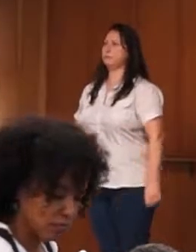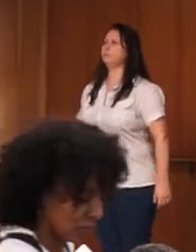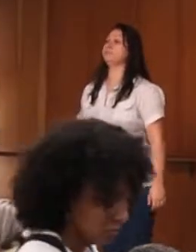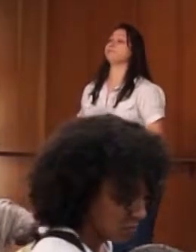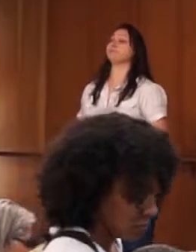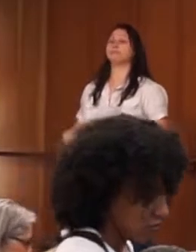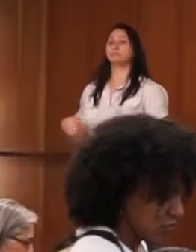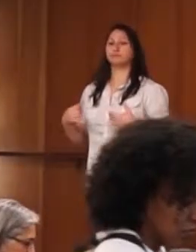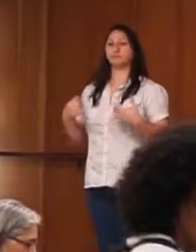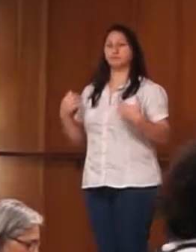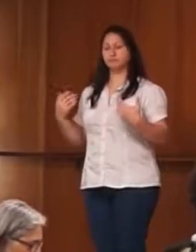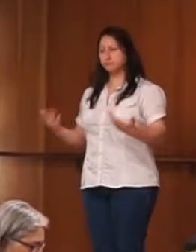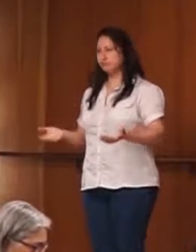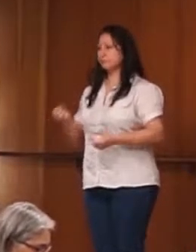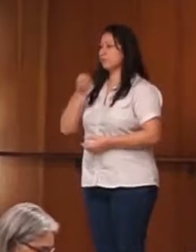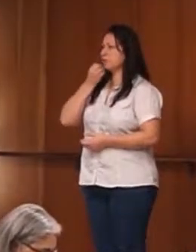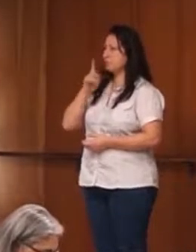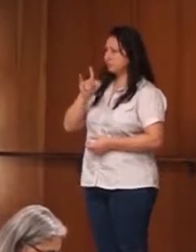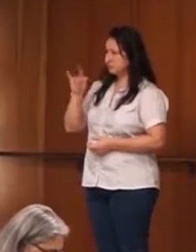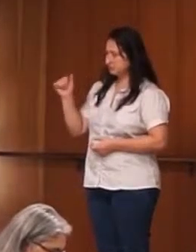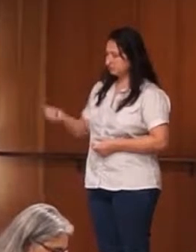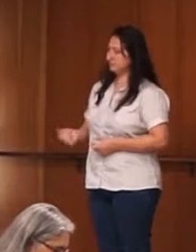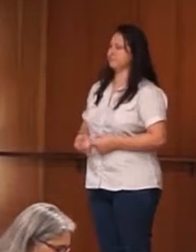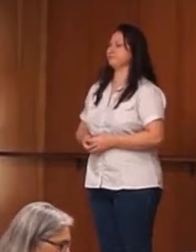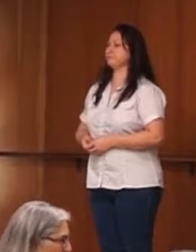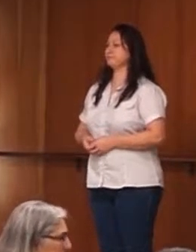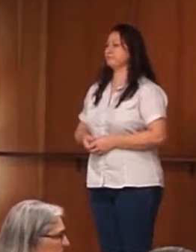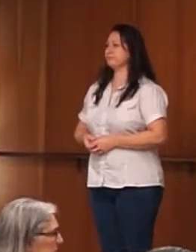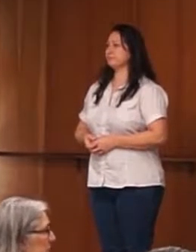Bom, gente, muito bom dia.